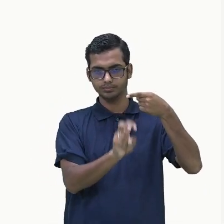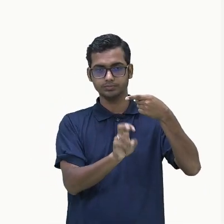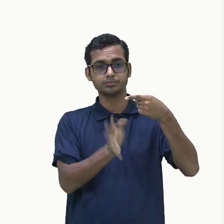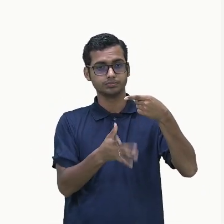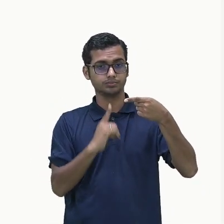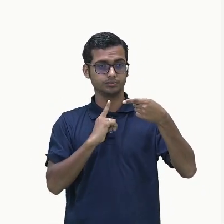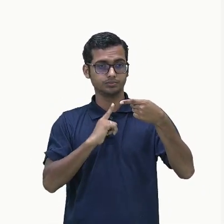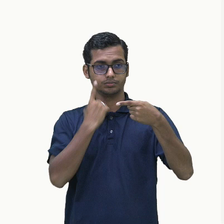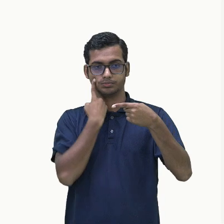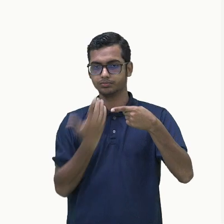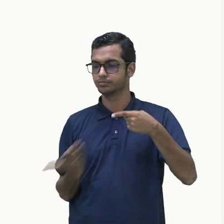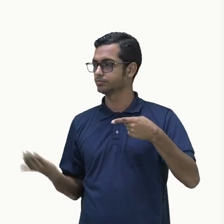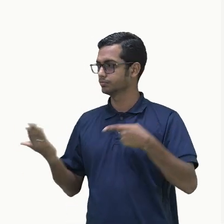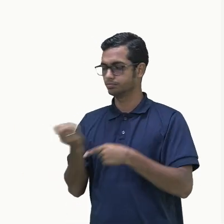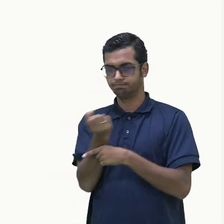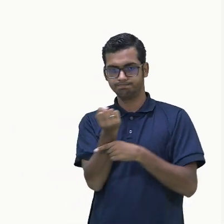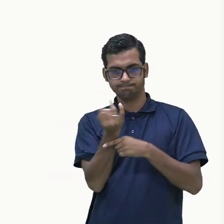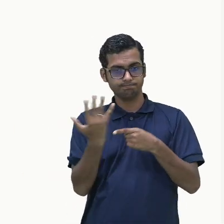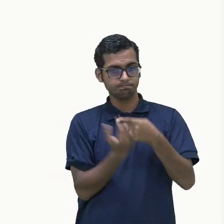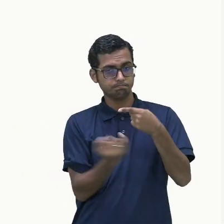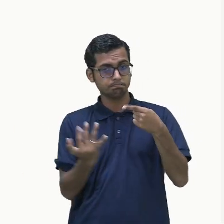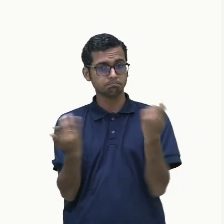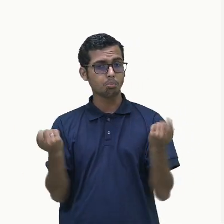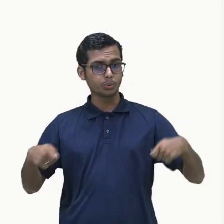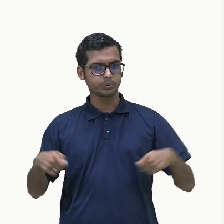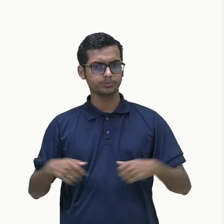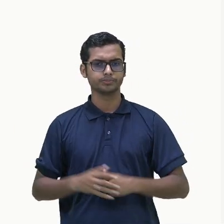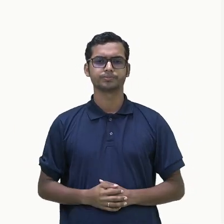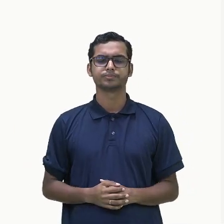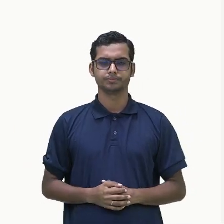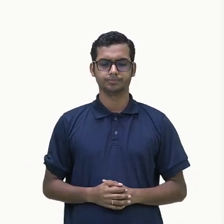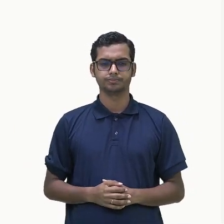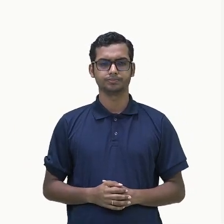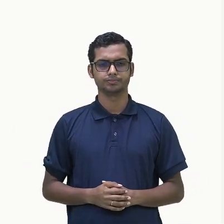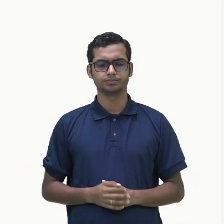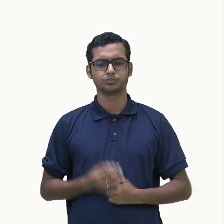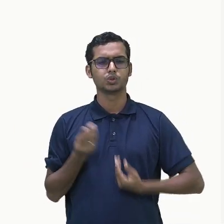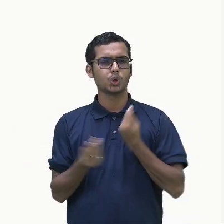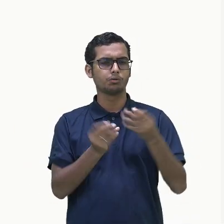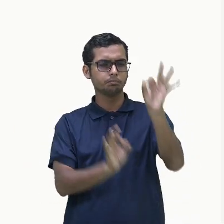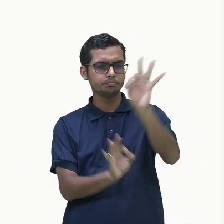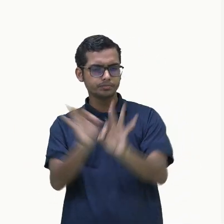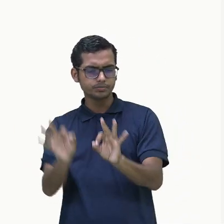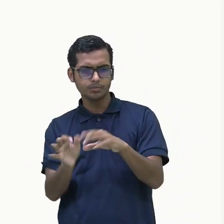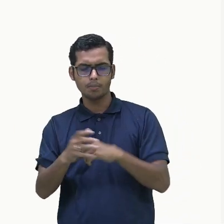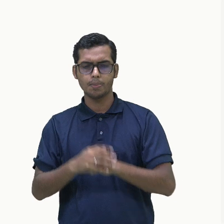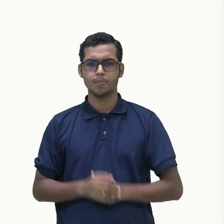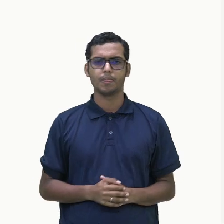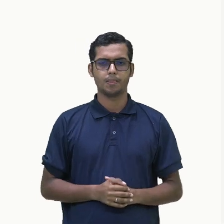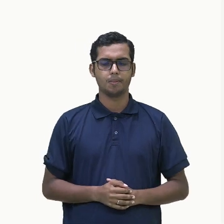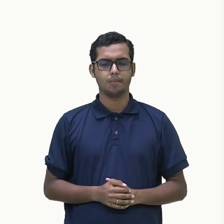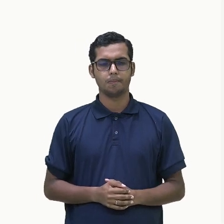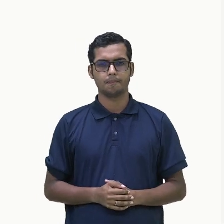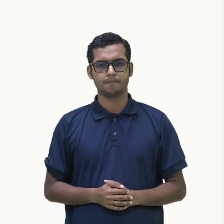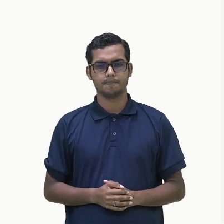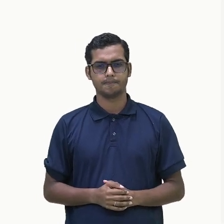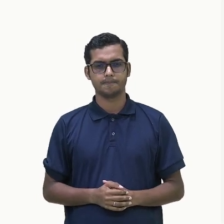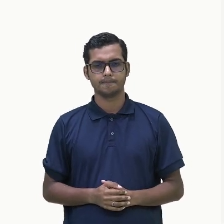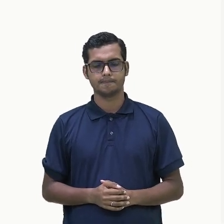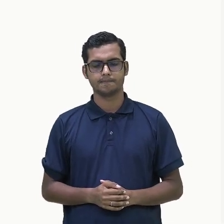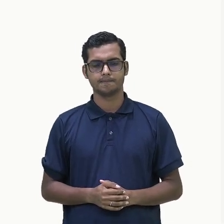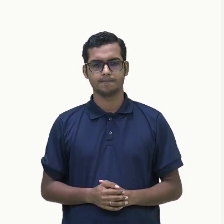tudo bem? Posso fazer isso, que vai ficar exatamente assim, ó. Quando o número não